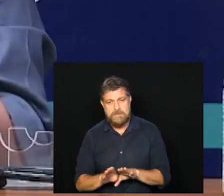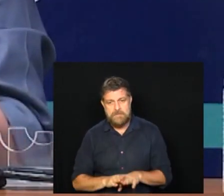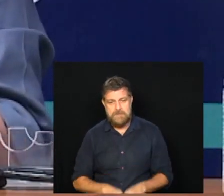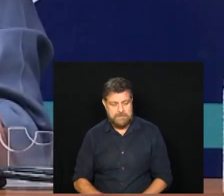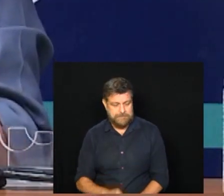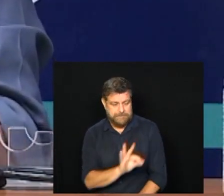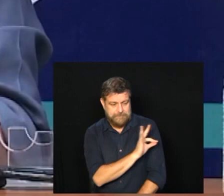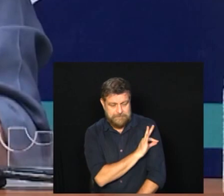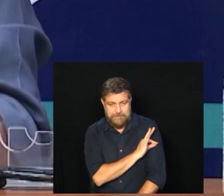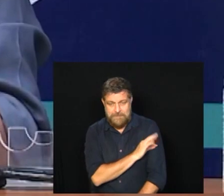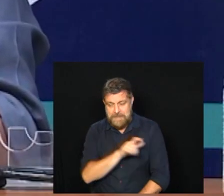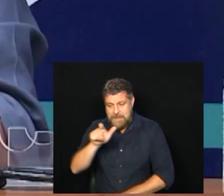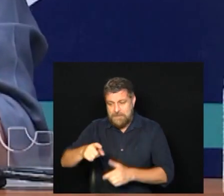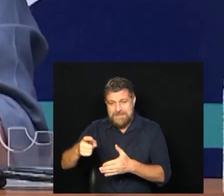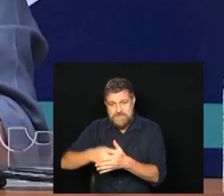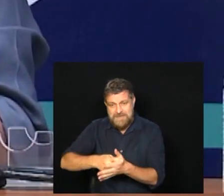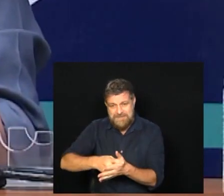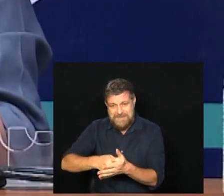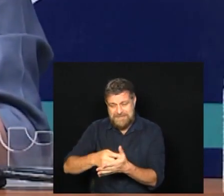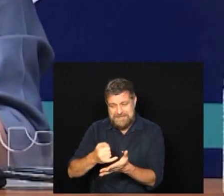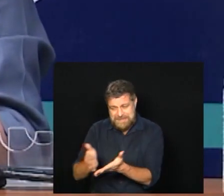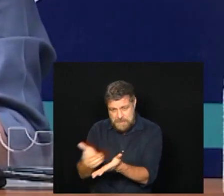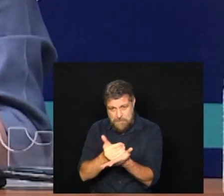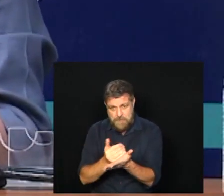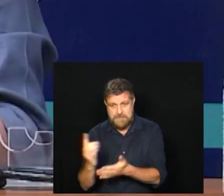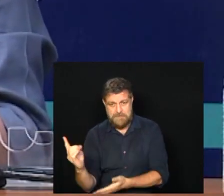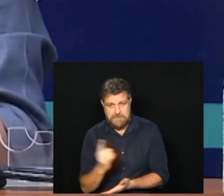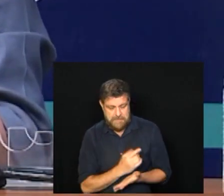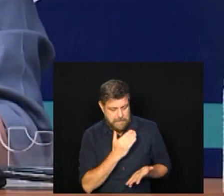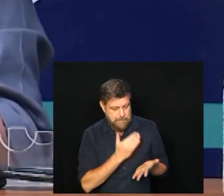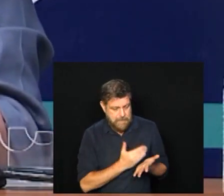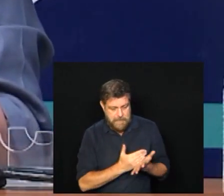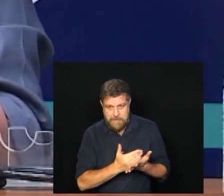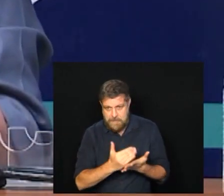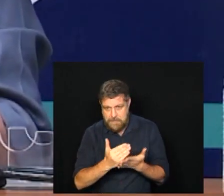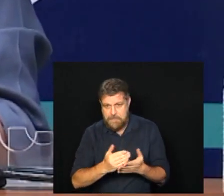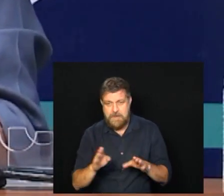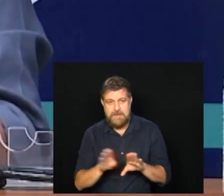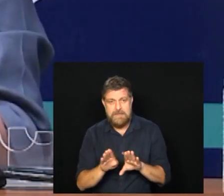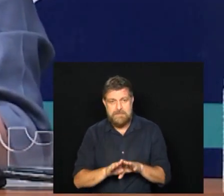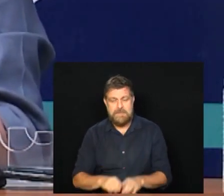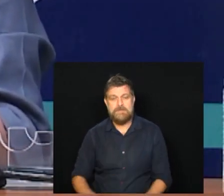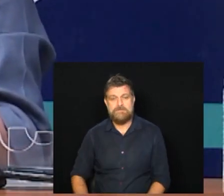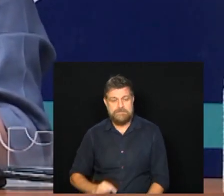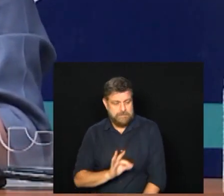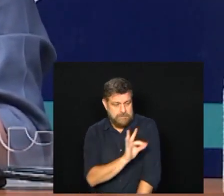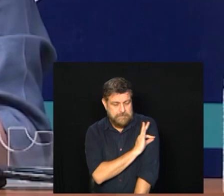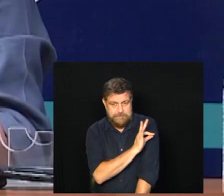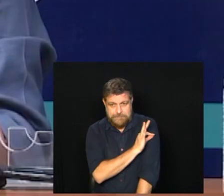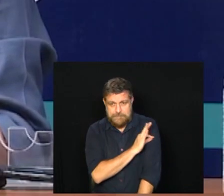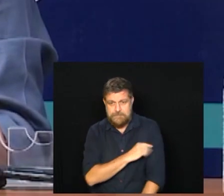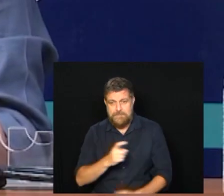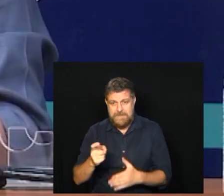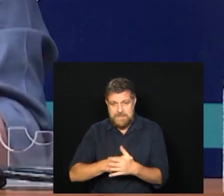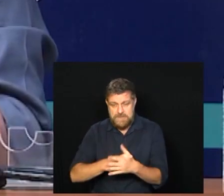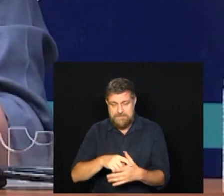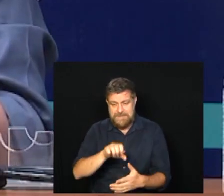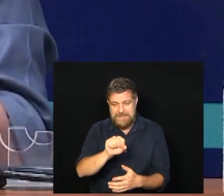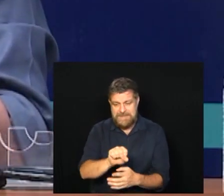refinanciamento, o refis de todas as dívidas municipais. Fizemos também o refis das dívidas da